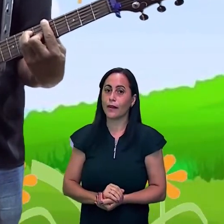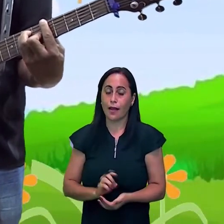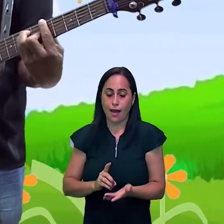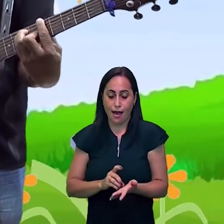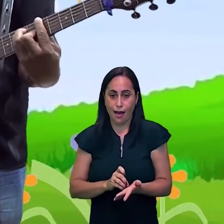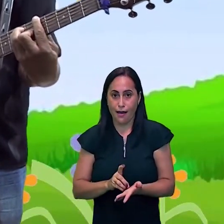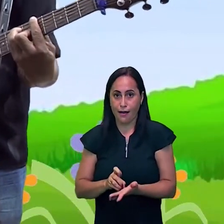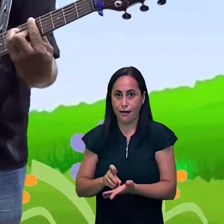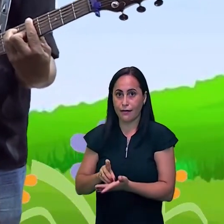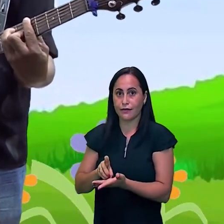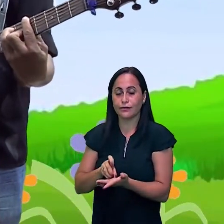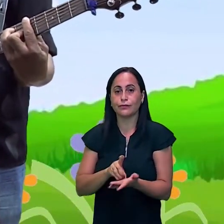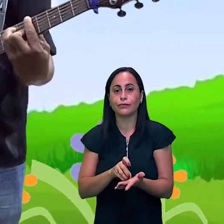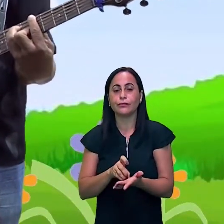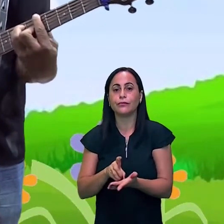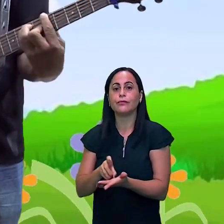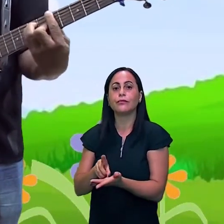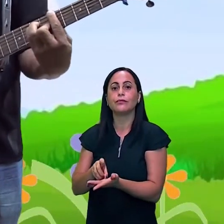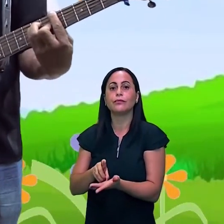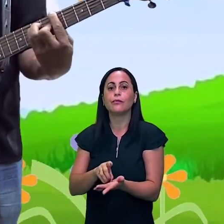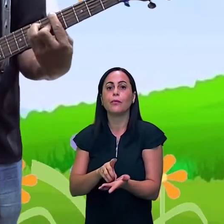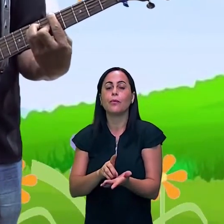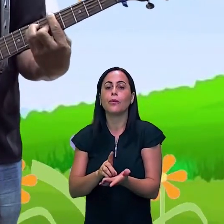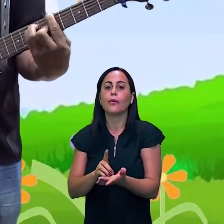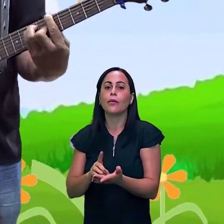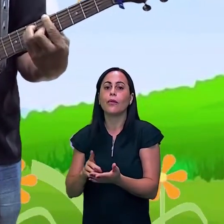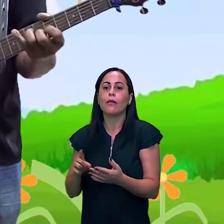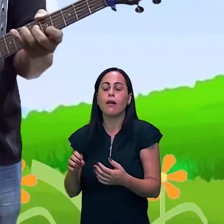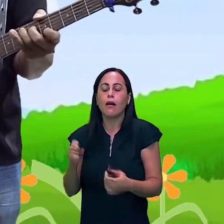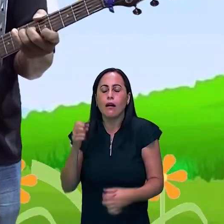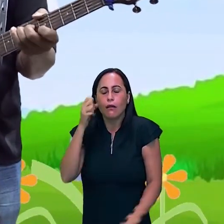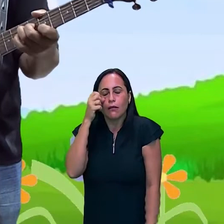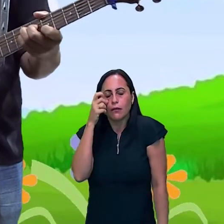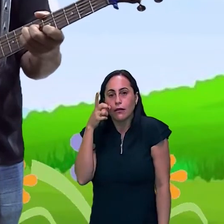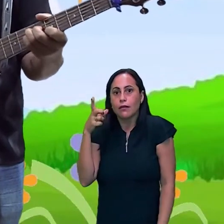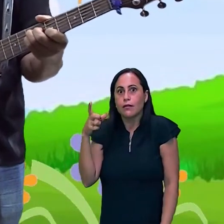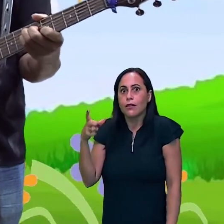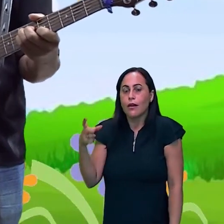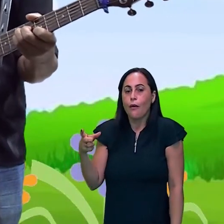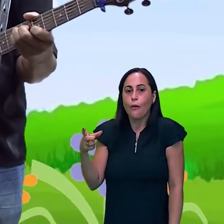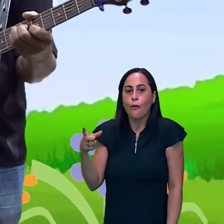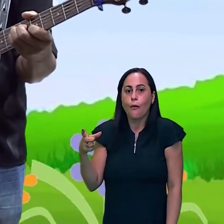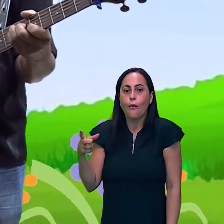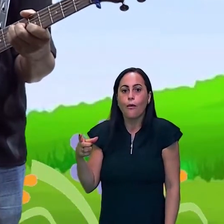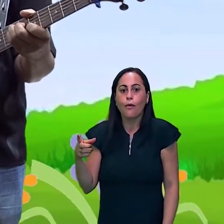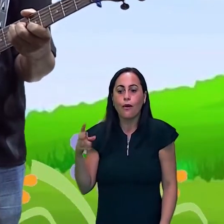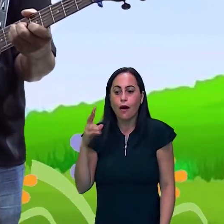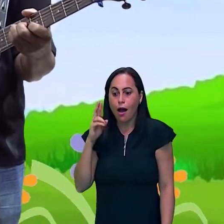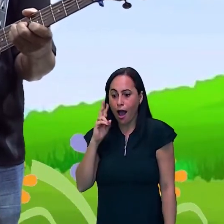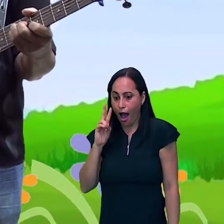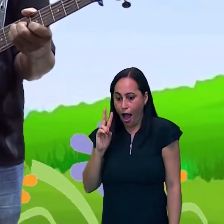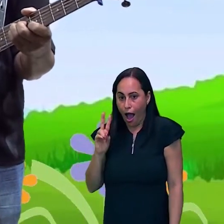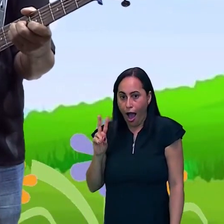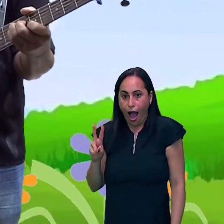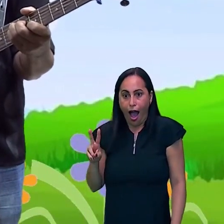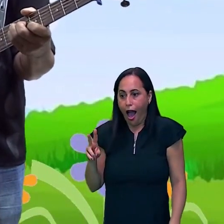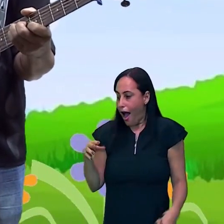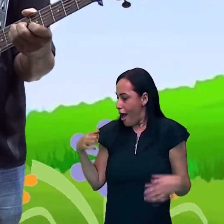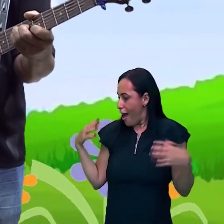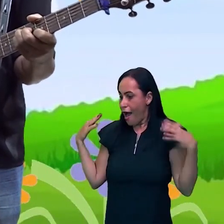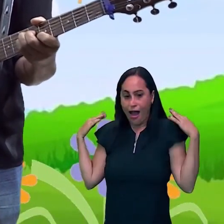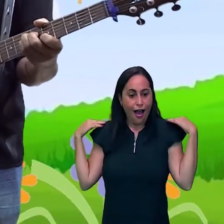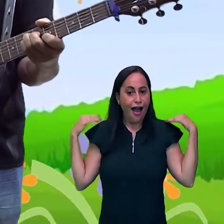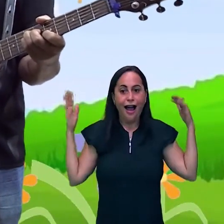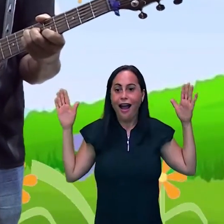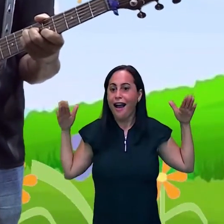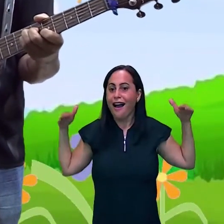Marta, a lagarta, assim que despertou, viu que tinha